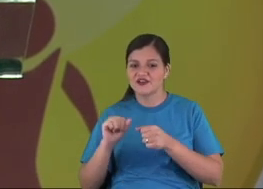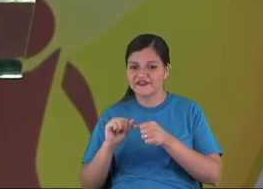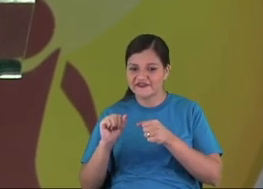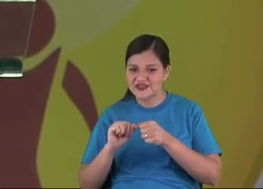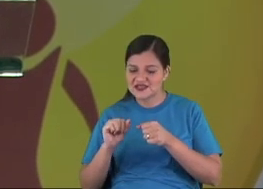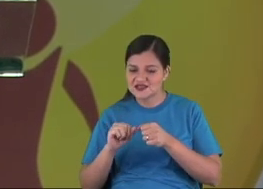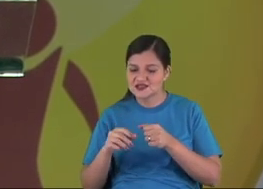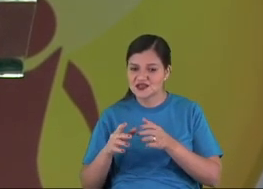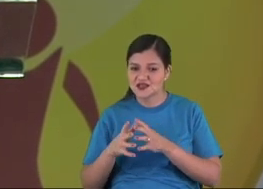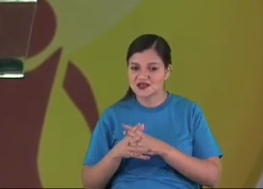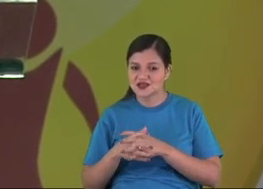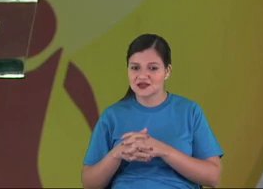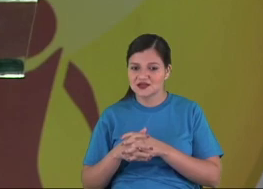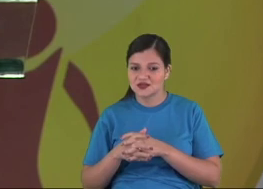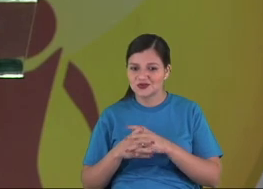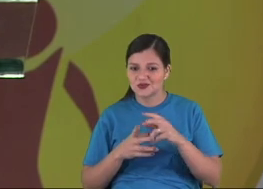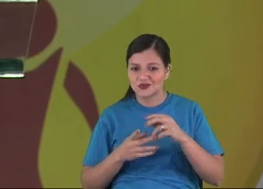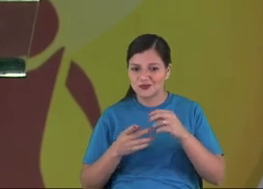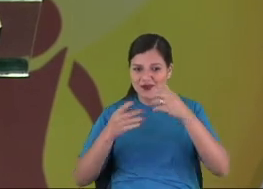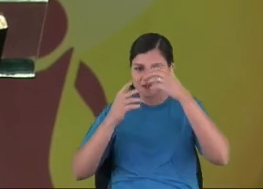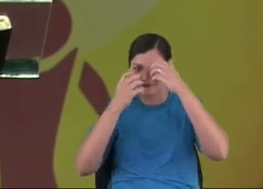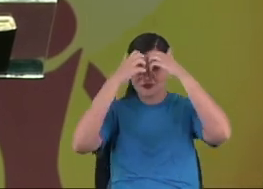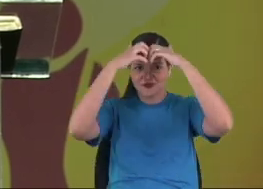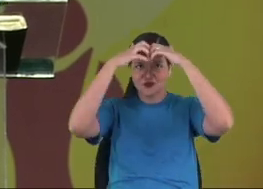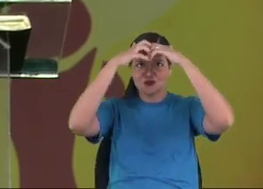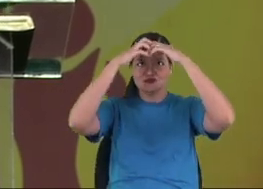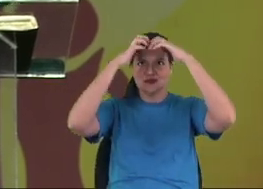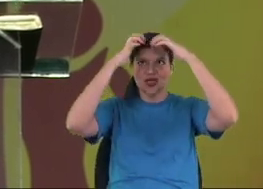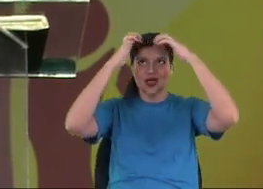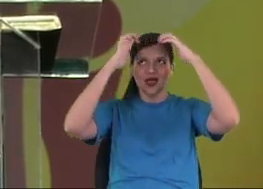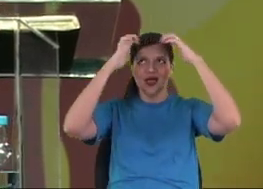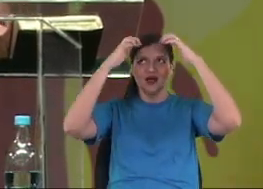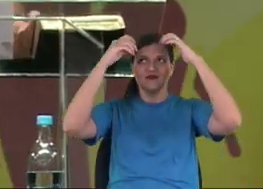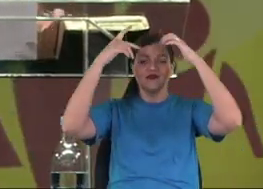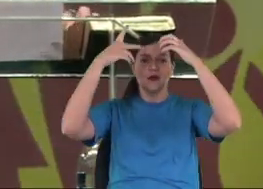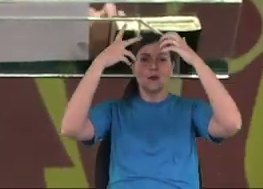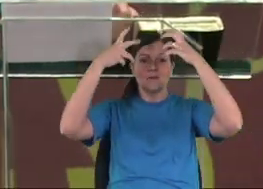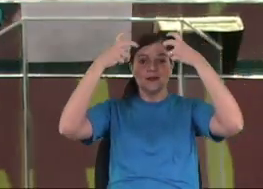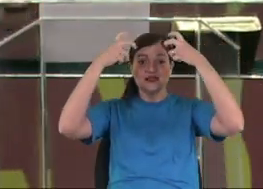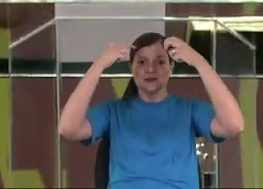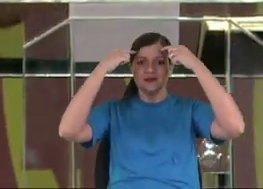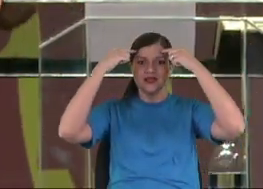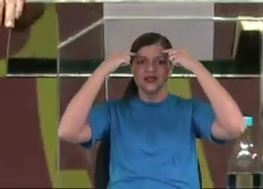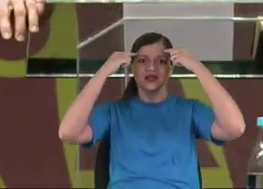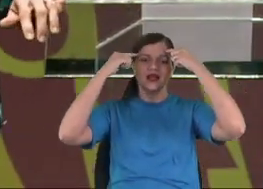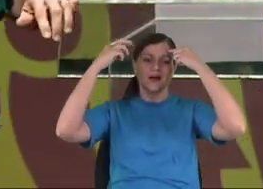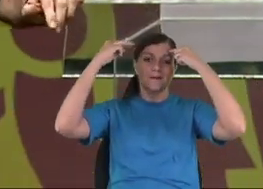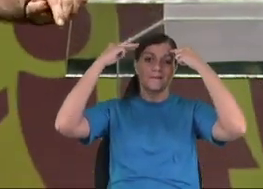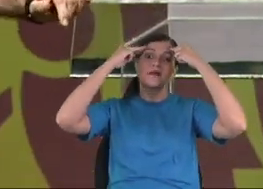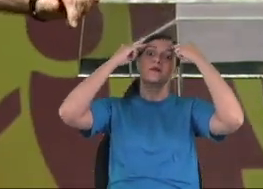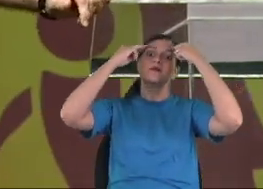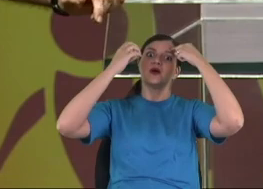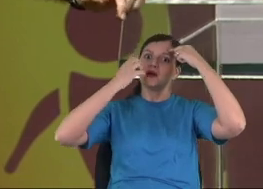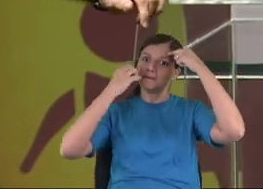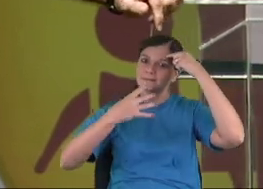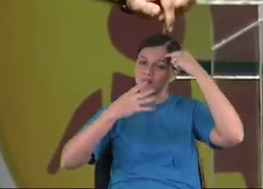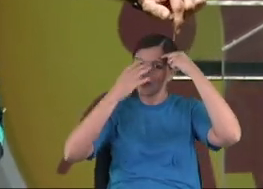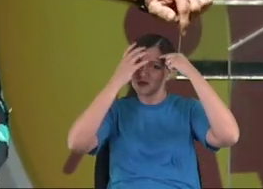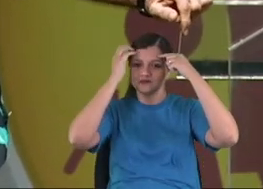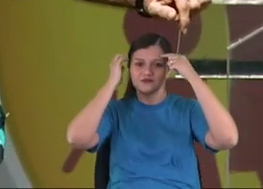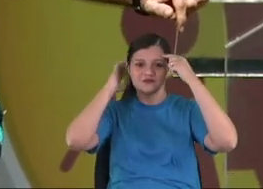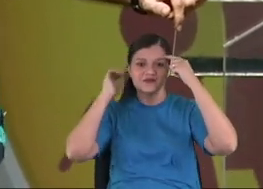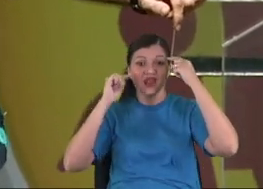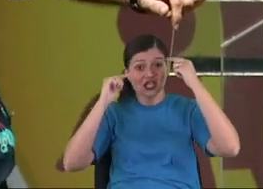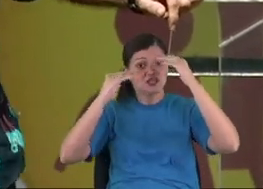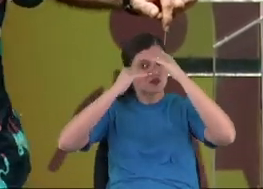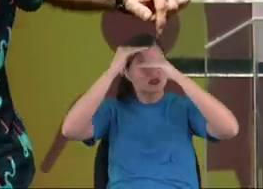autópsia, né? No meu cérebro, vamos ver, eu tenho essa parte de memória enorme, e ela desenvolve, principalmente no garoto, se ele correr